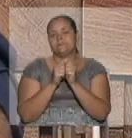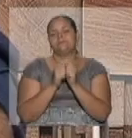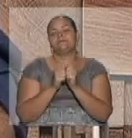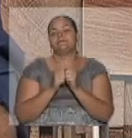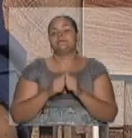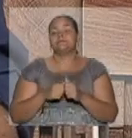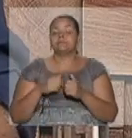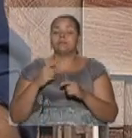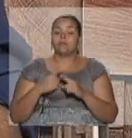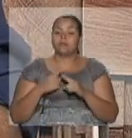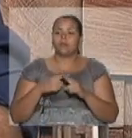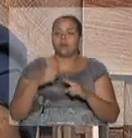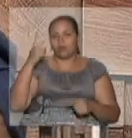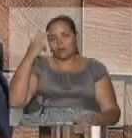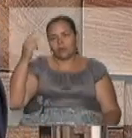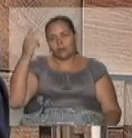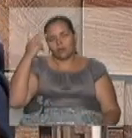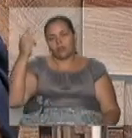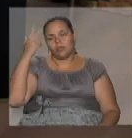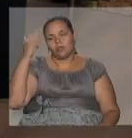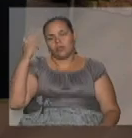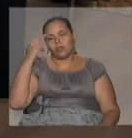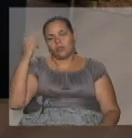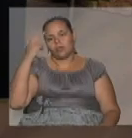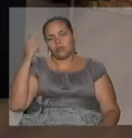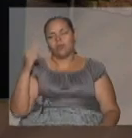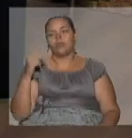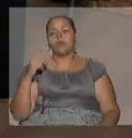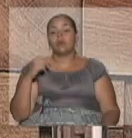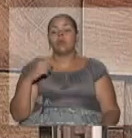que é também uma coisa natural, né? De